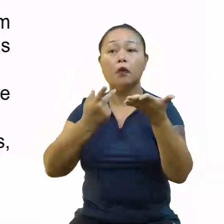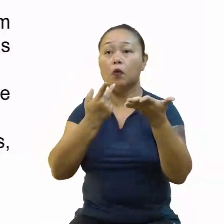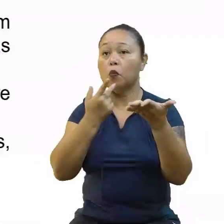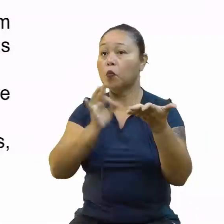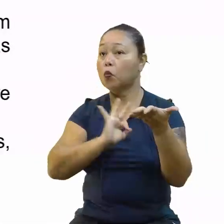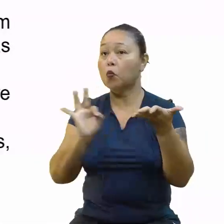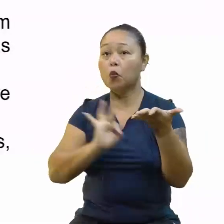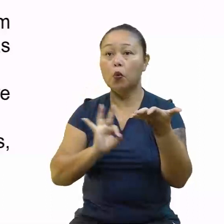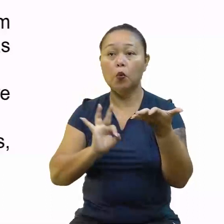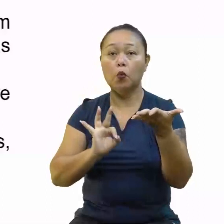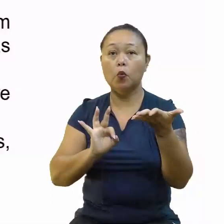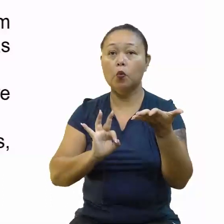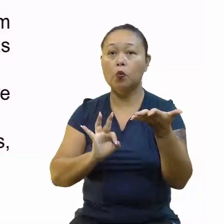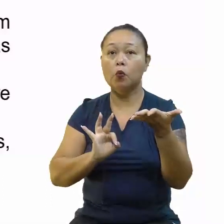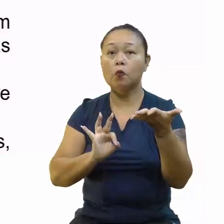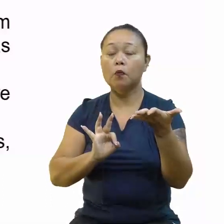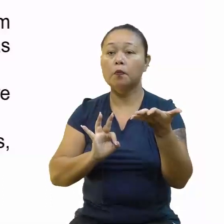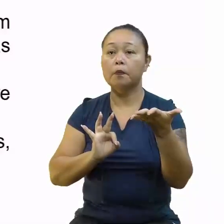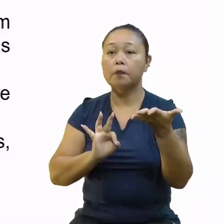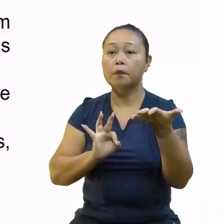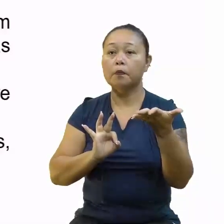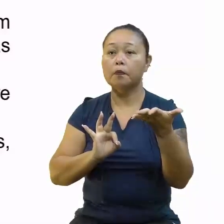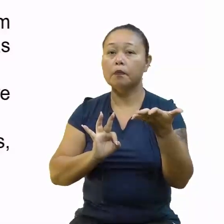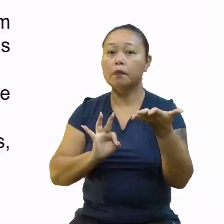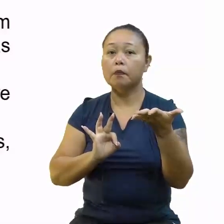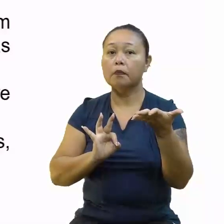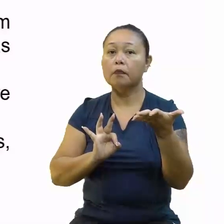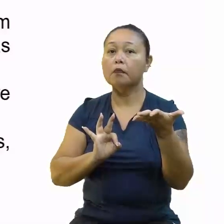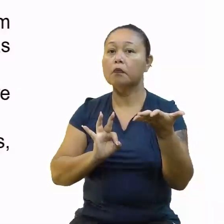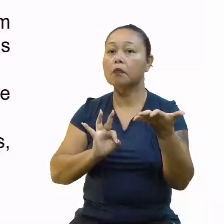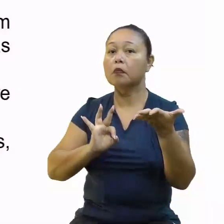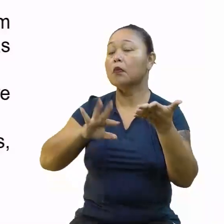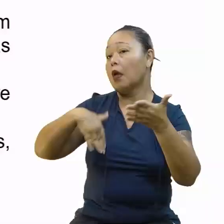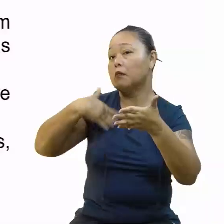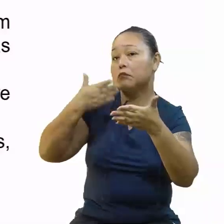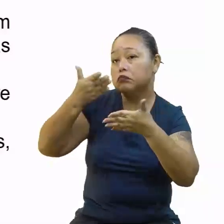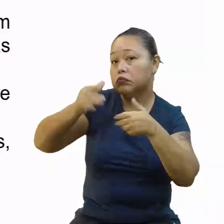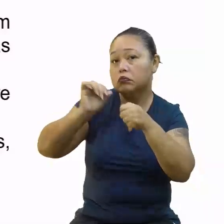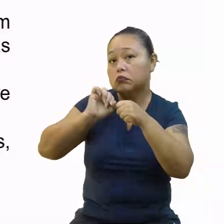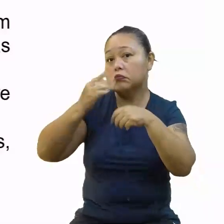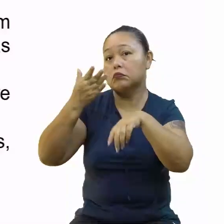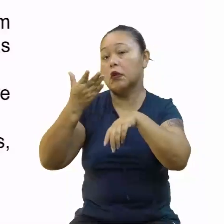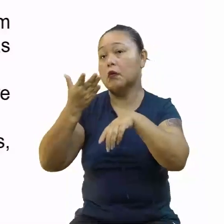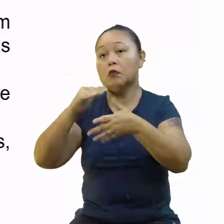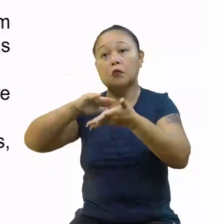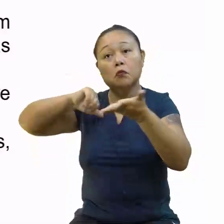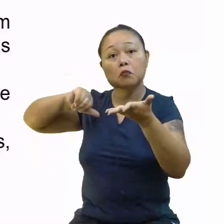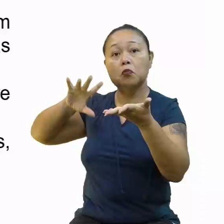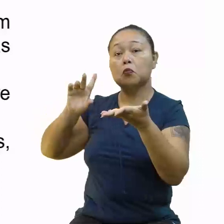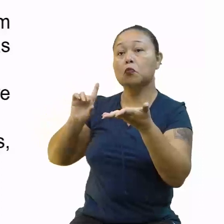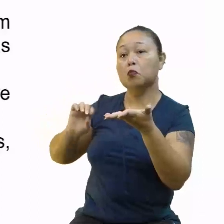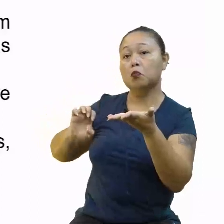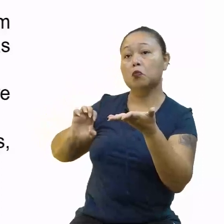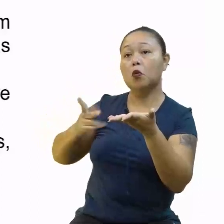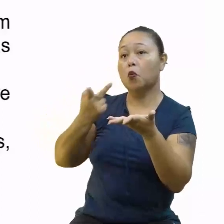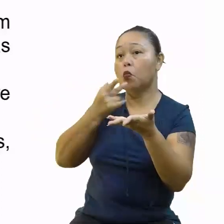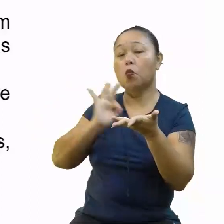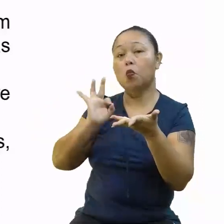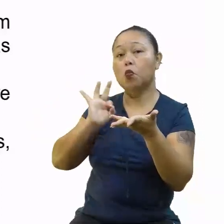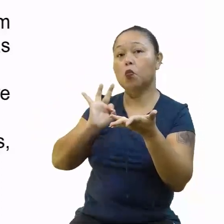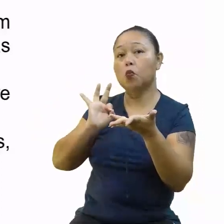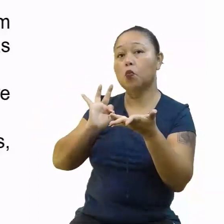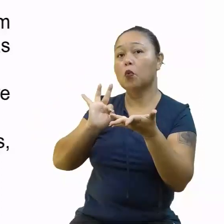falei sobre a parte de desempenho. Então, eu já elimino. Eu também não falei da